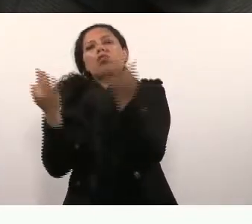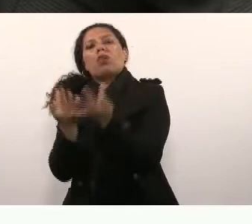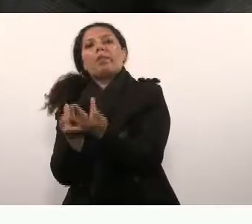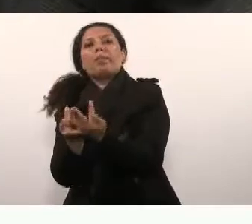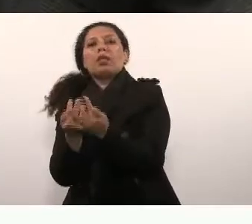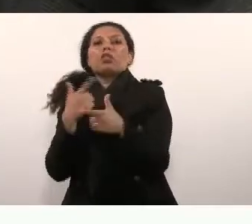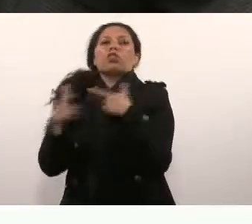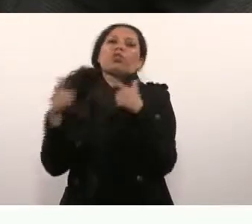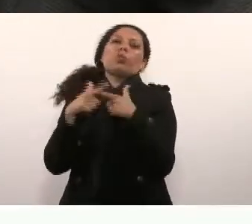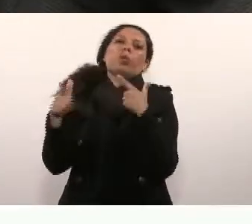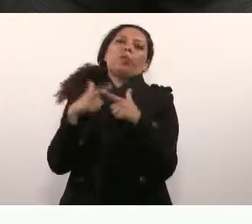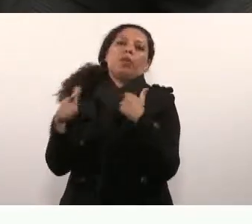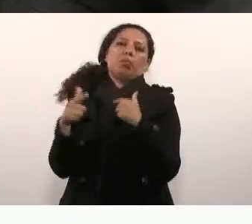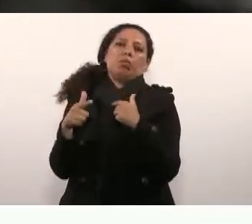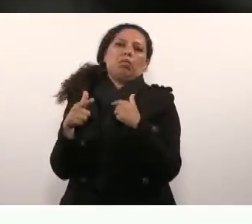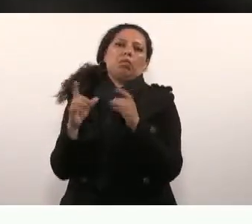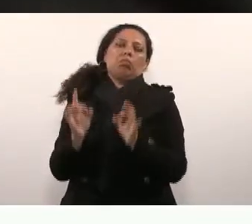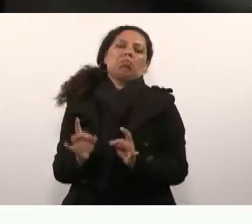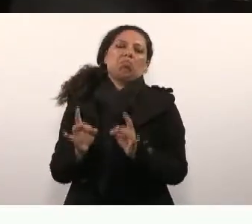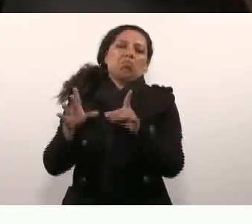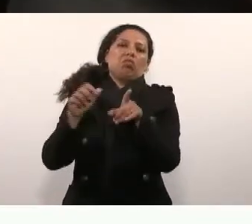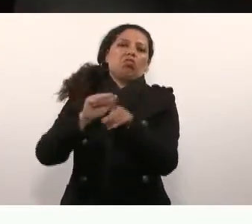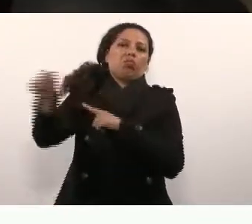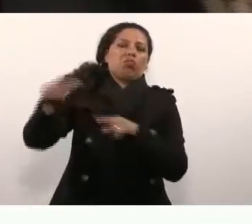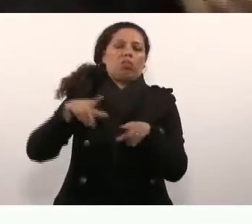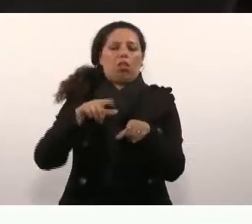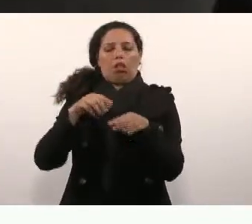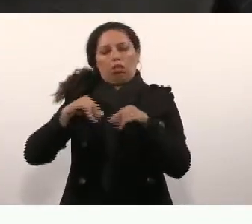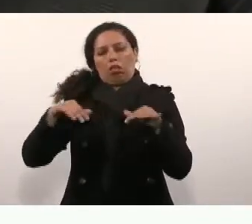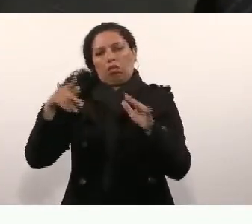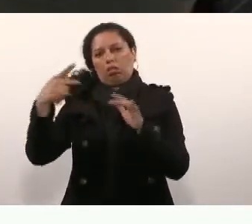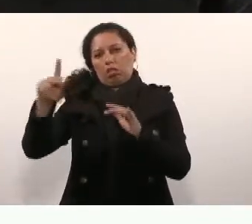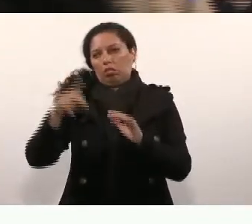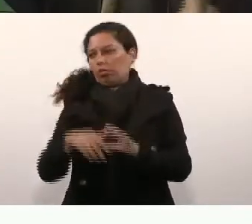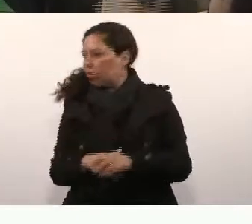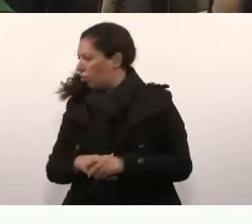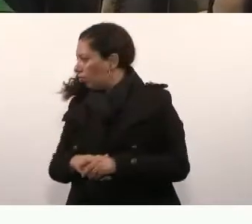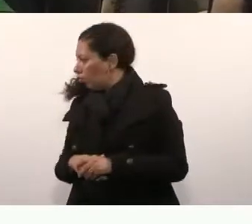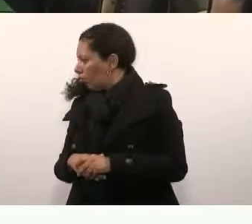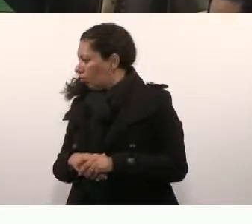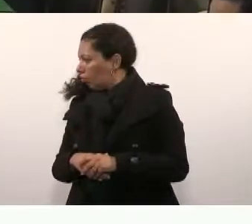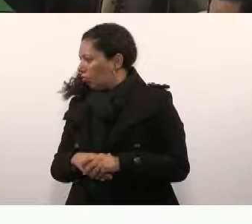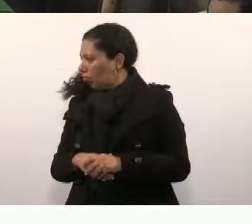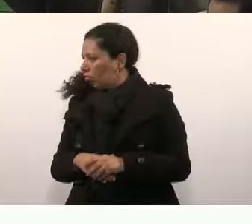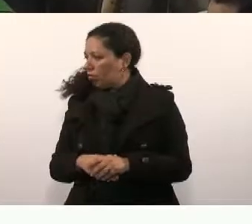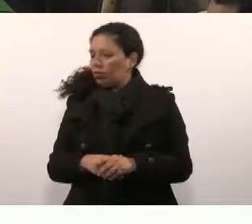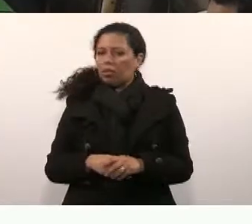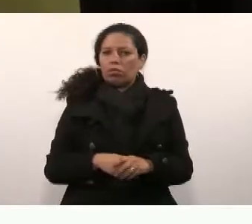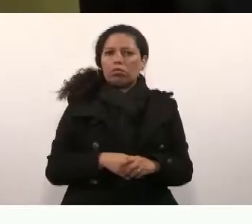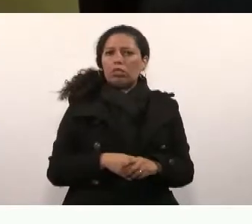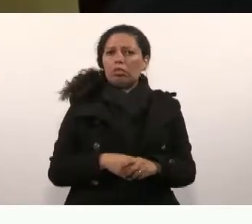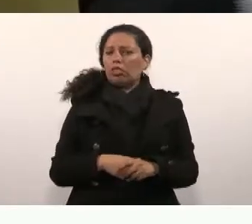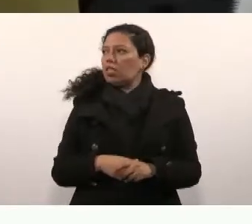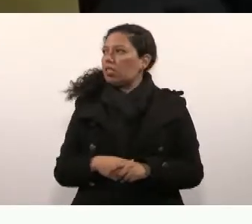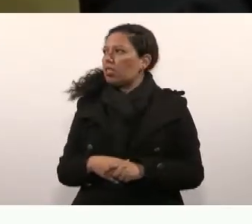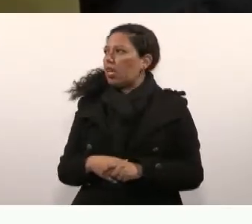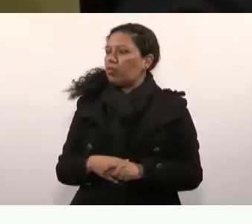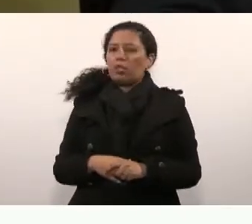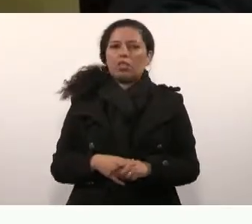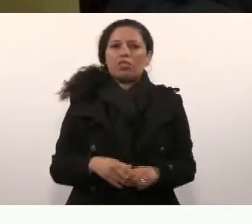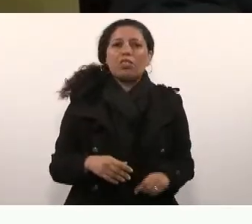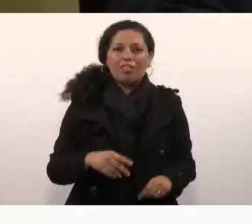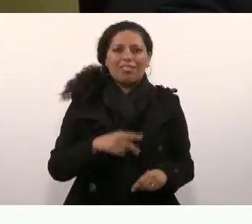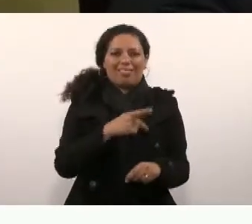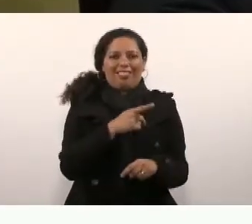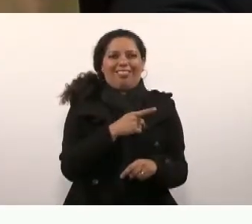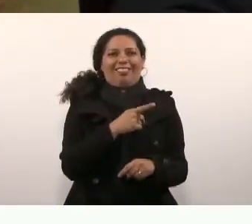foram prejudicadas com isso, que a gente... Eu vou sugerir a Vossa Excelência, deputado, vou te passar o contato também da prefeita Carla